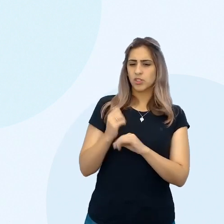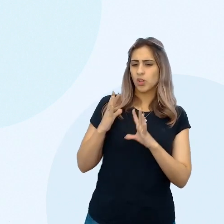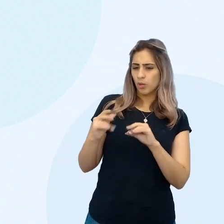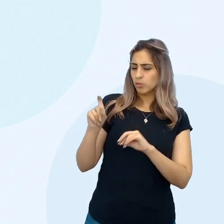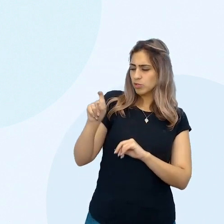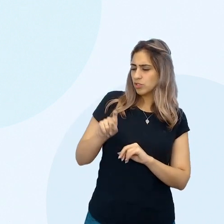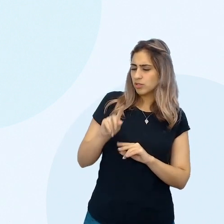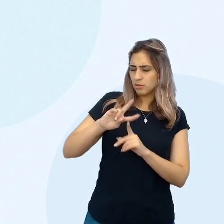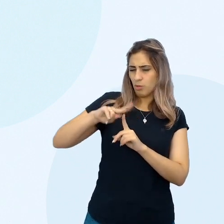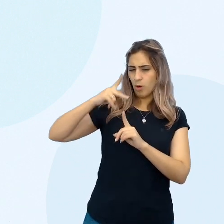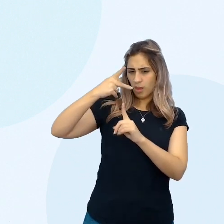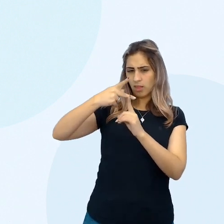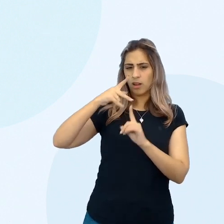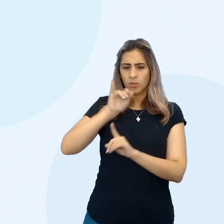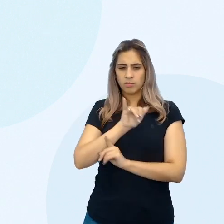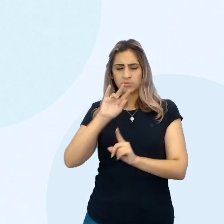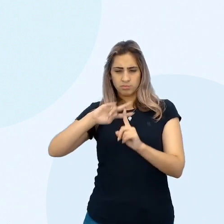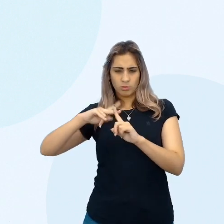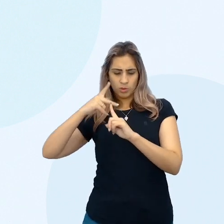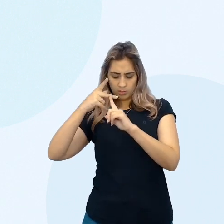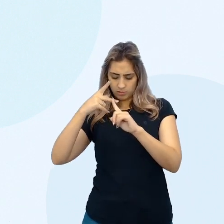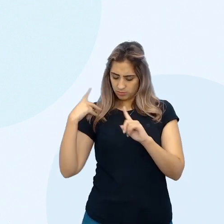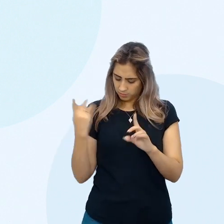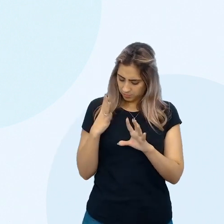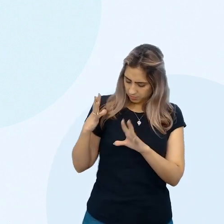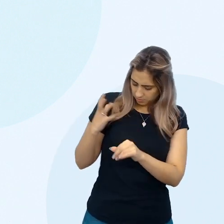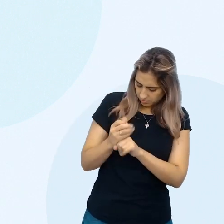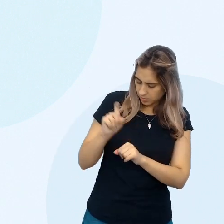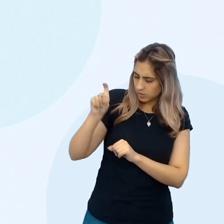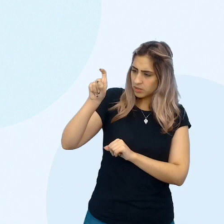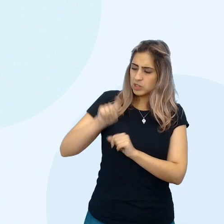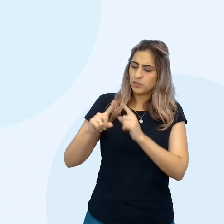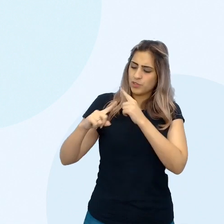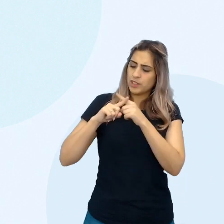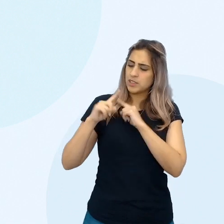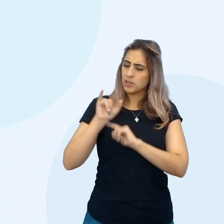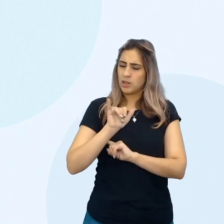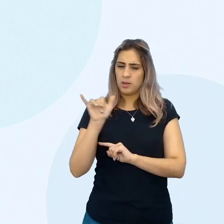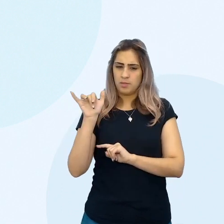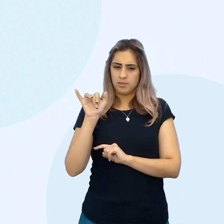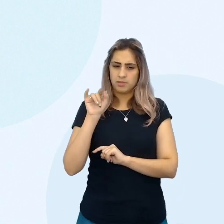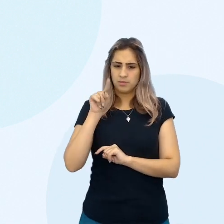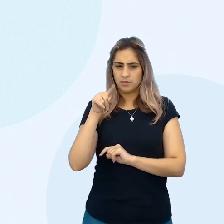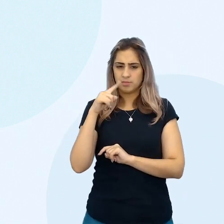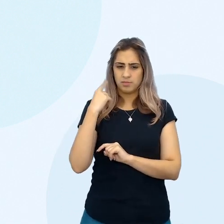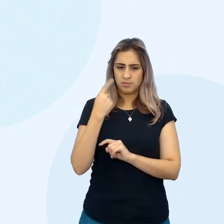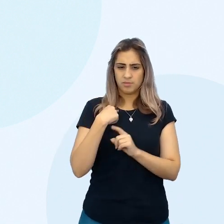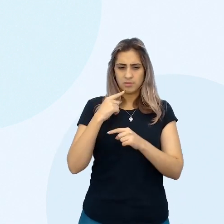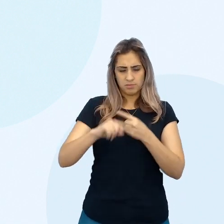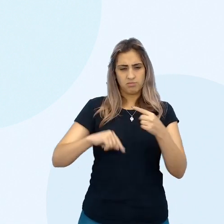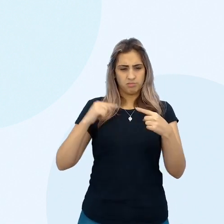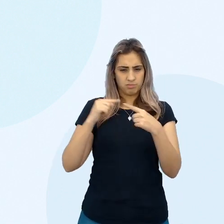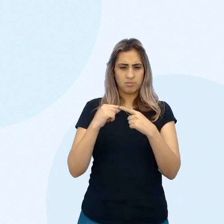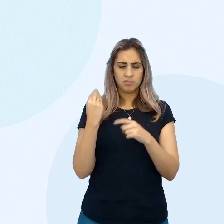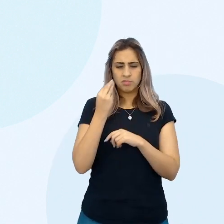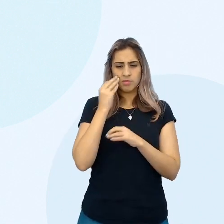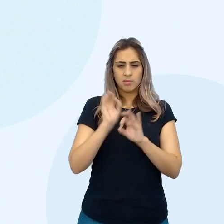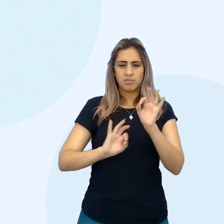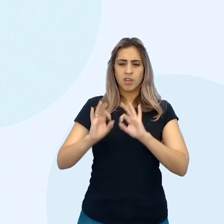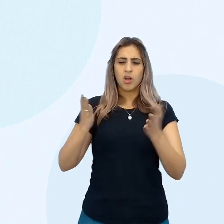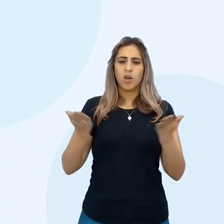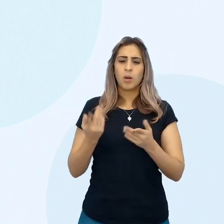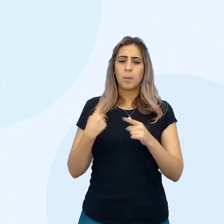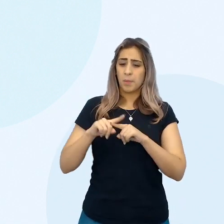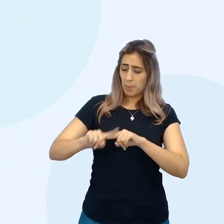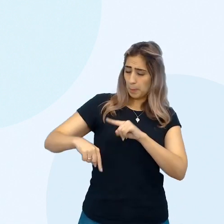x quadrados, de todos os y quadrado e a somatória dos x vezes o y. Essa é a nossa intenção, tá bom? A gente vai montar isso hoje, porque